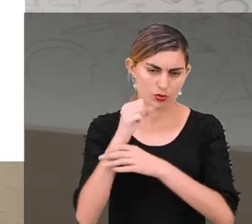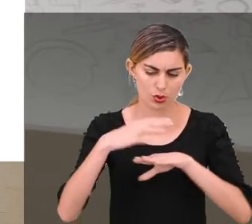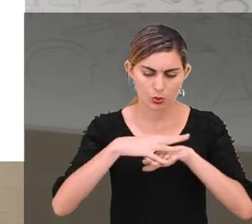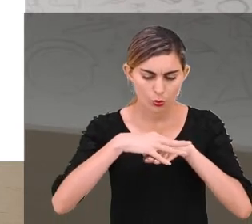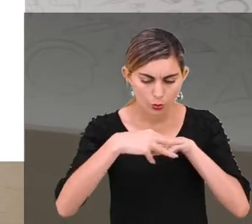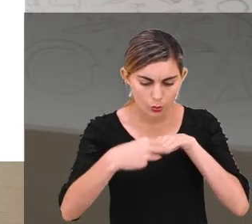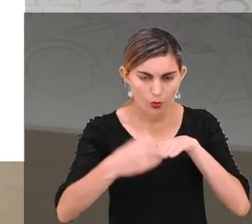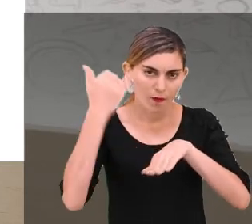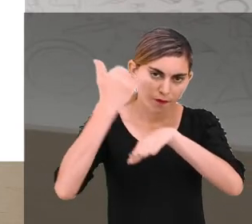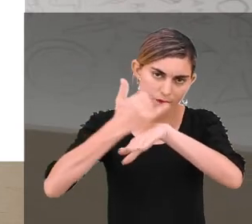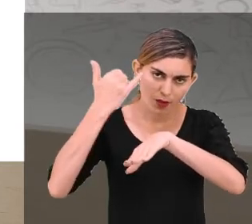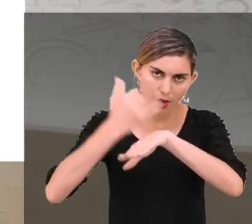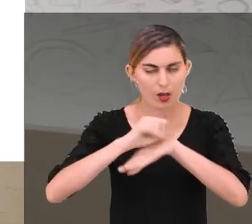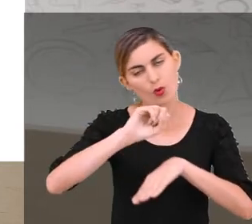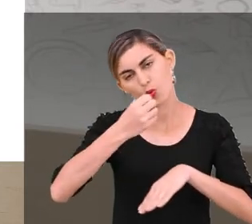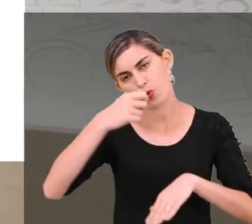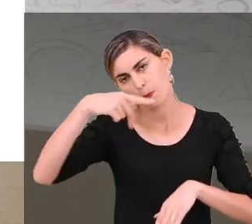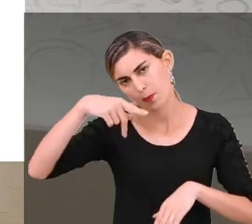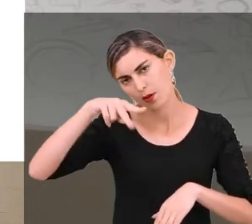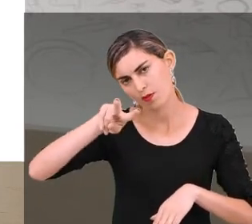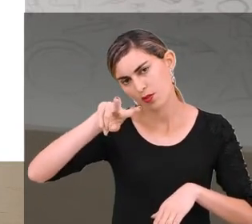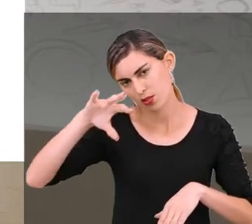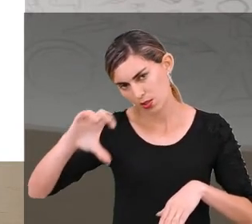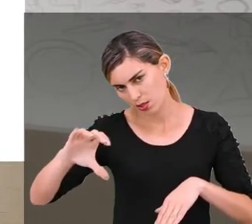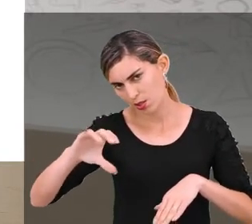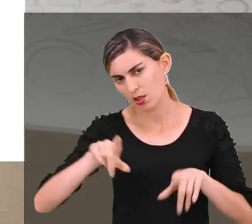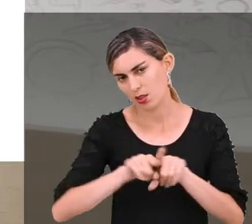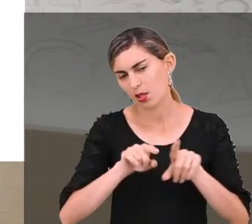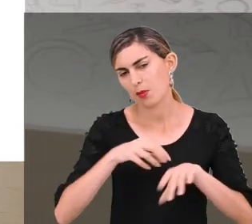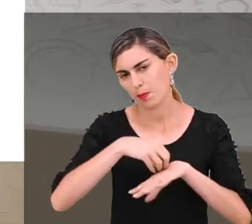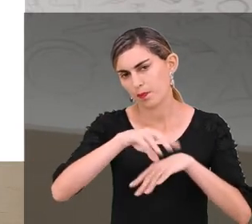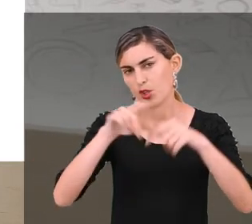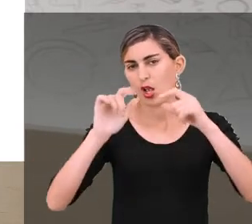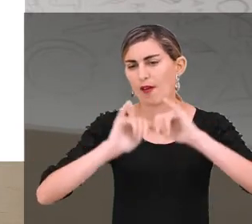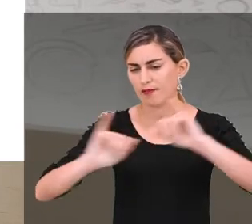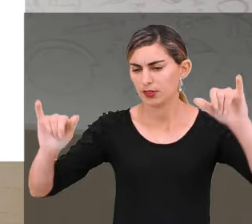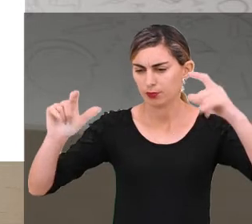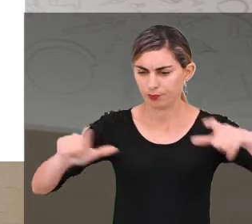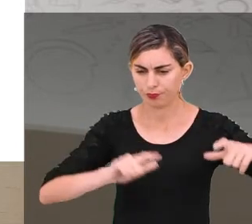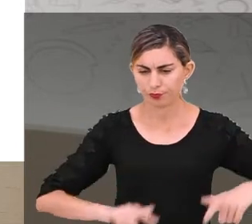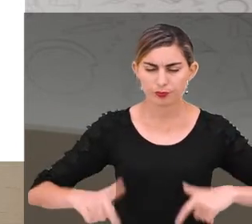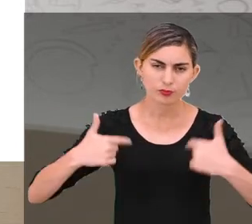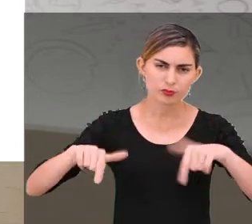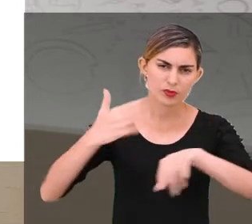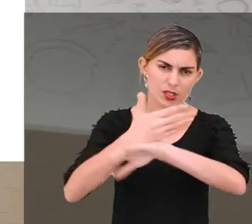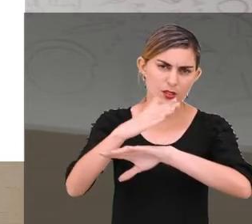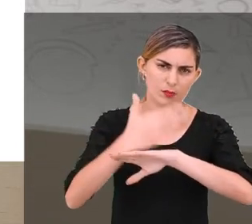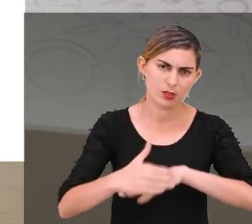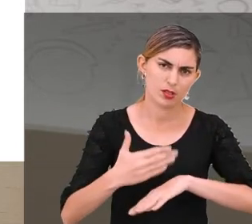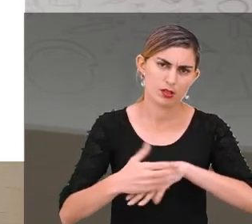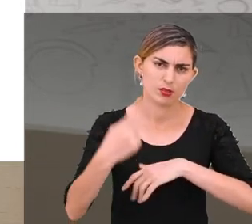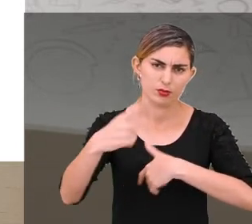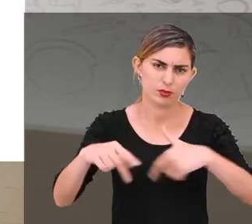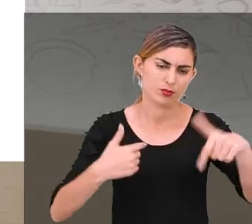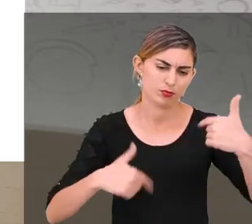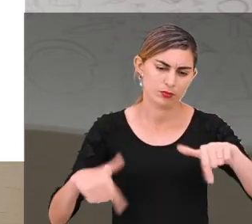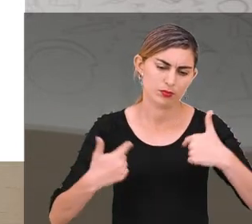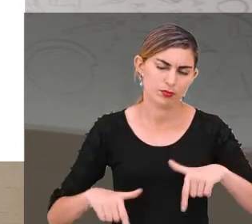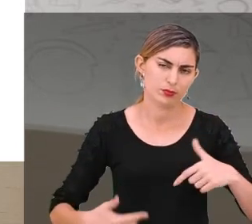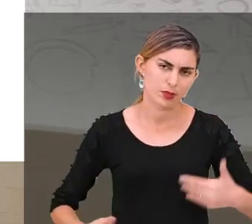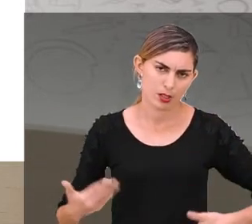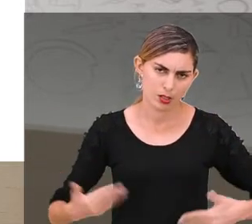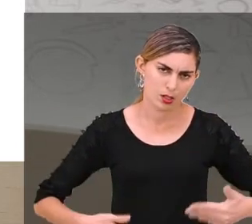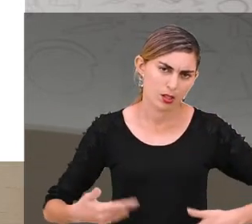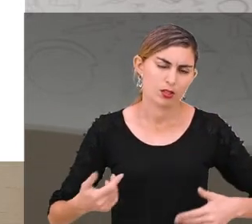com biqueira de aço ou PVC, deve sinalizar os locais de trabalho, treinar e instruir os seus